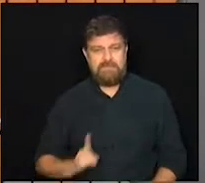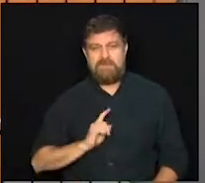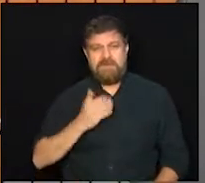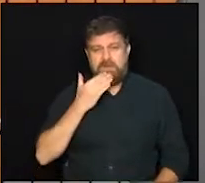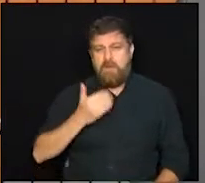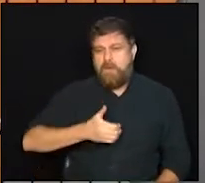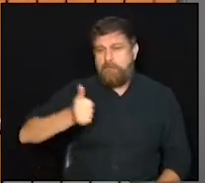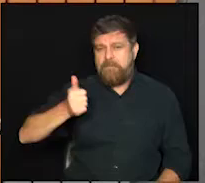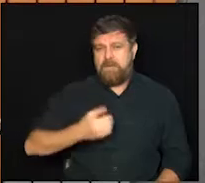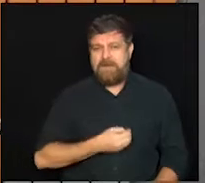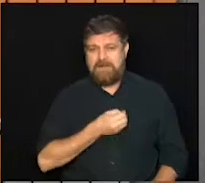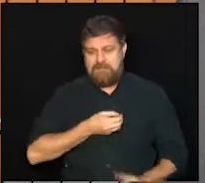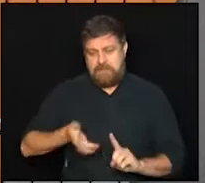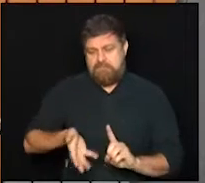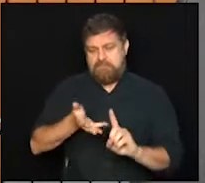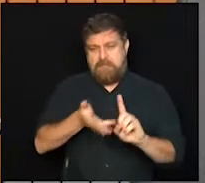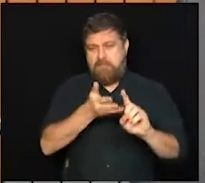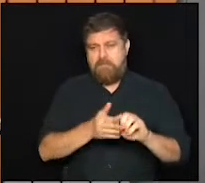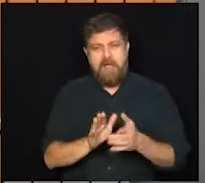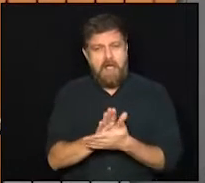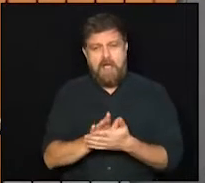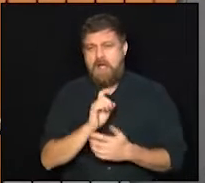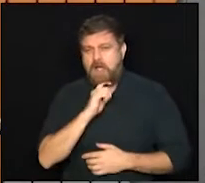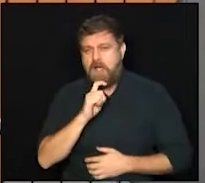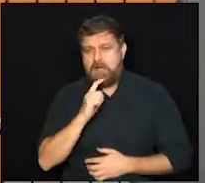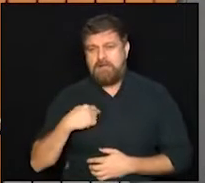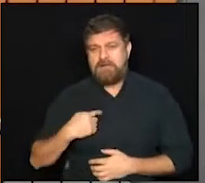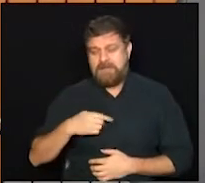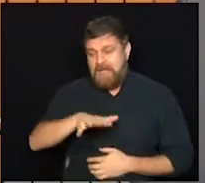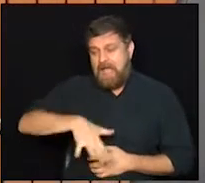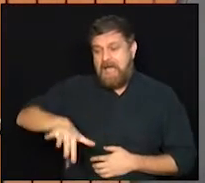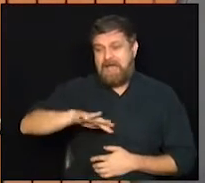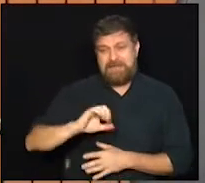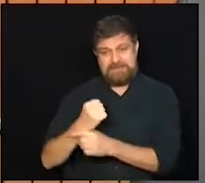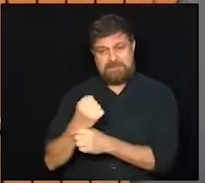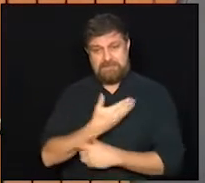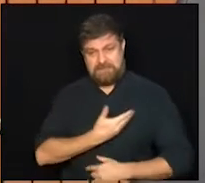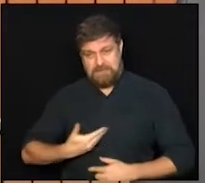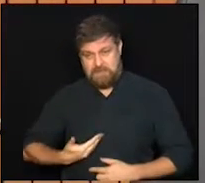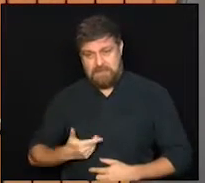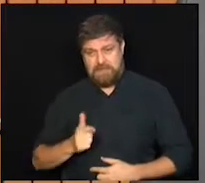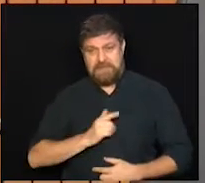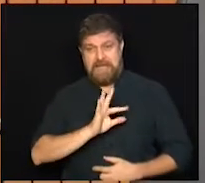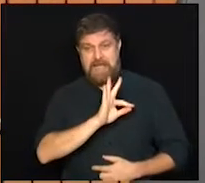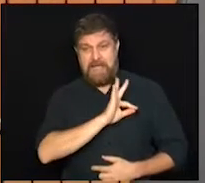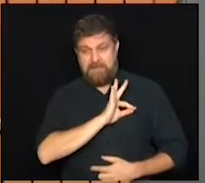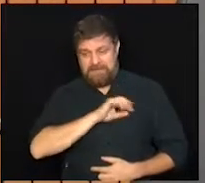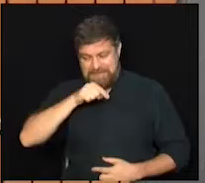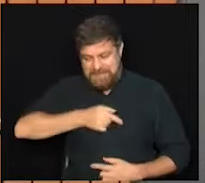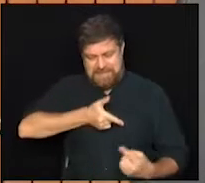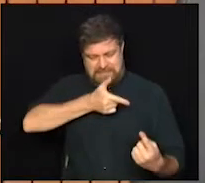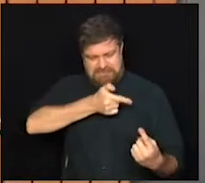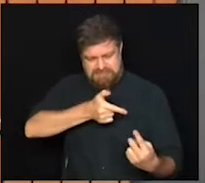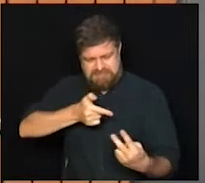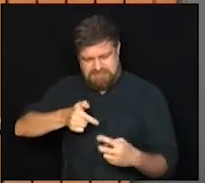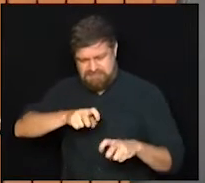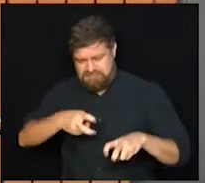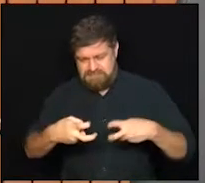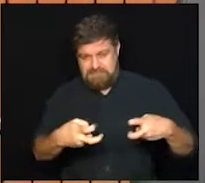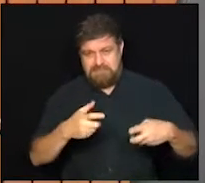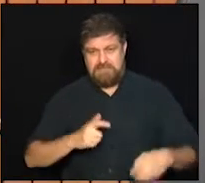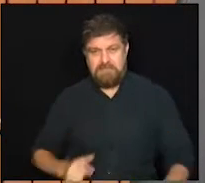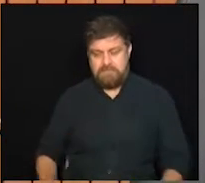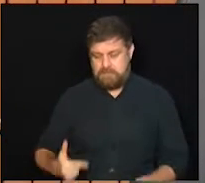a vida de ninguém. Por exemplo, quando a gente fala de segurança pública, nós temos a polícia que mais mata. De